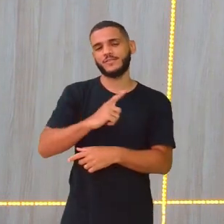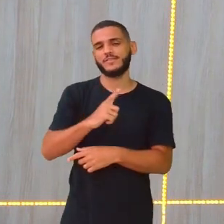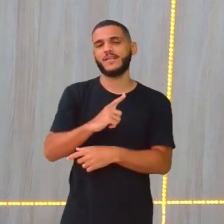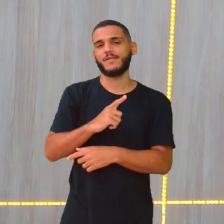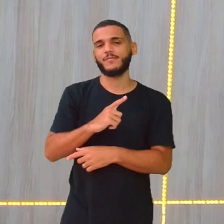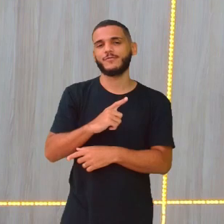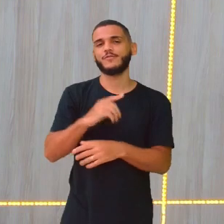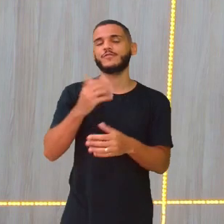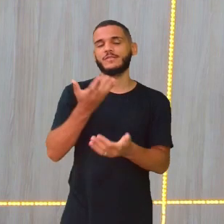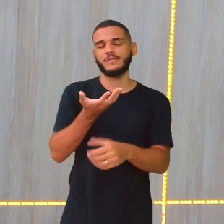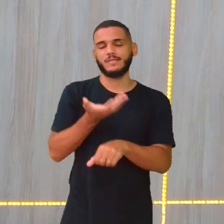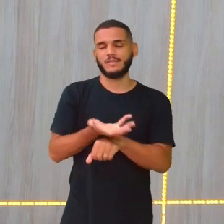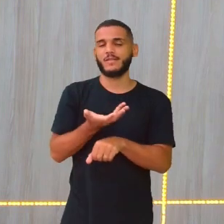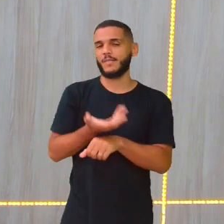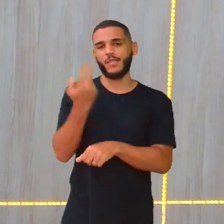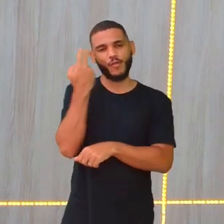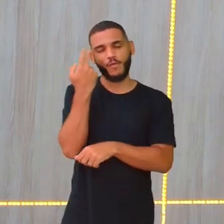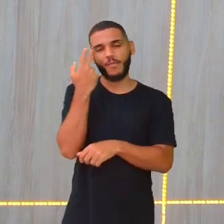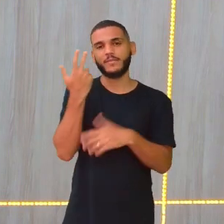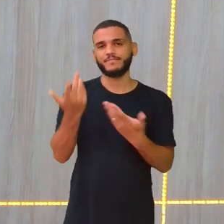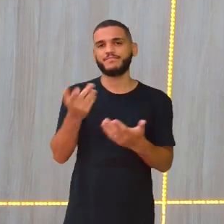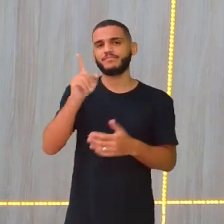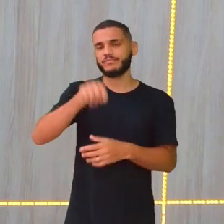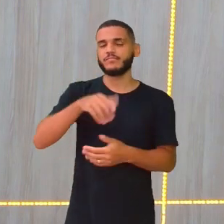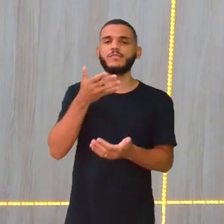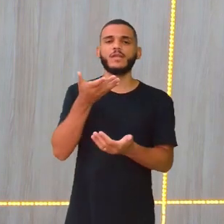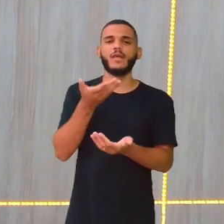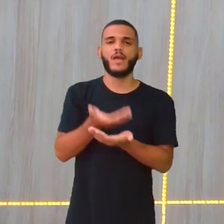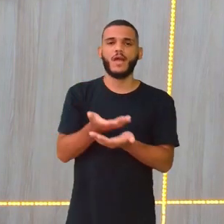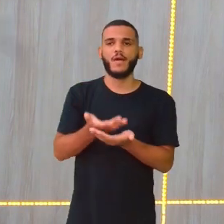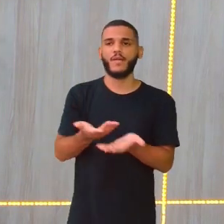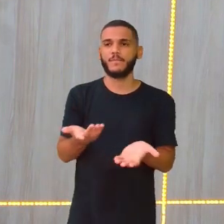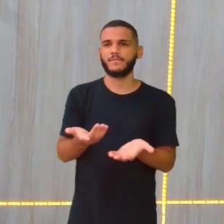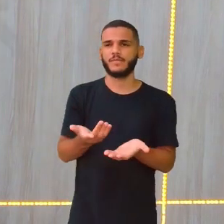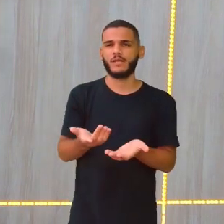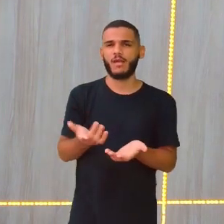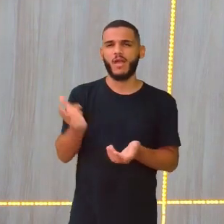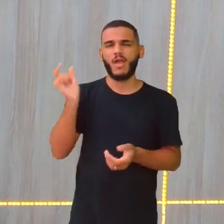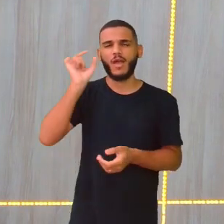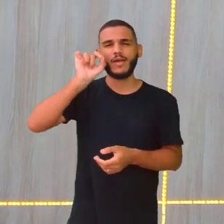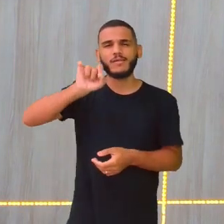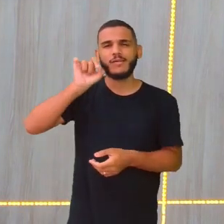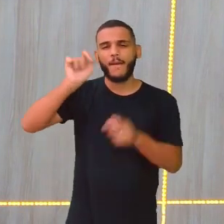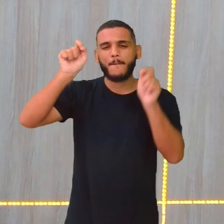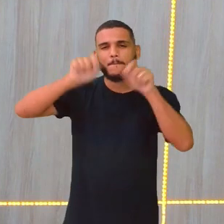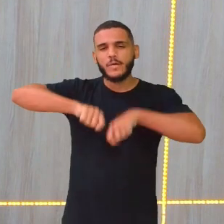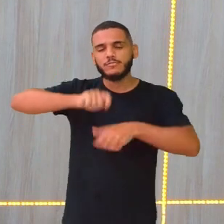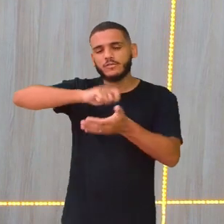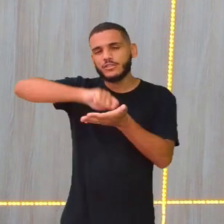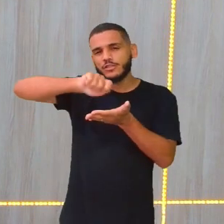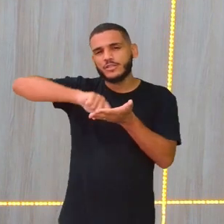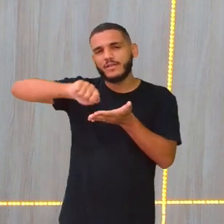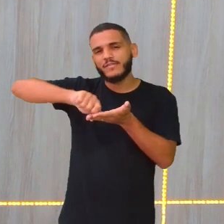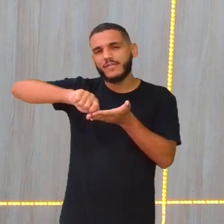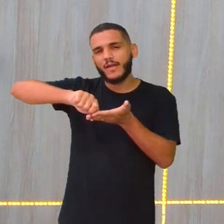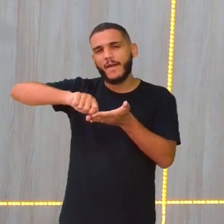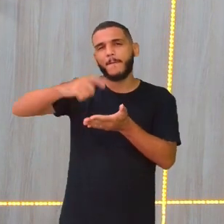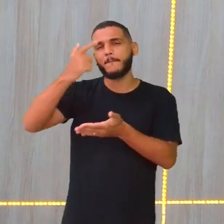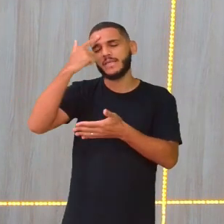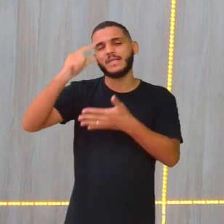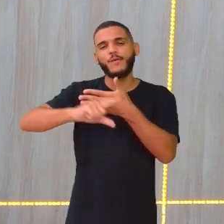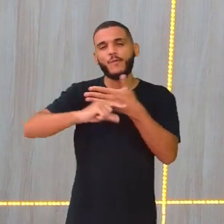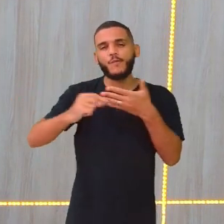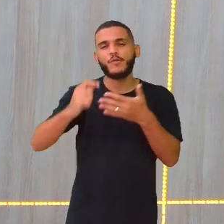na nossa disciplina, mas uma aula que eu chamei de Quem Pode Escrever, para a gente pensar um pouco sobre autoria